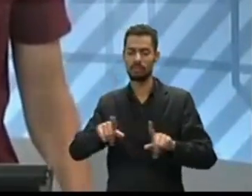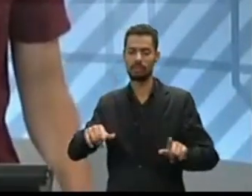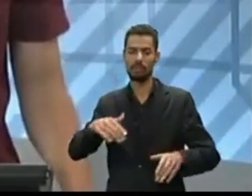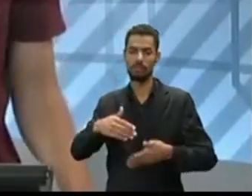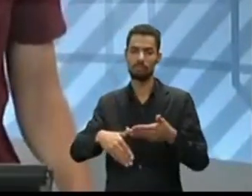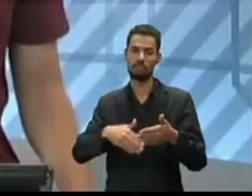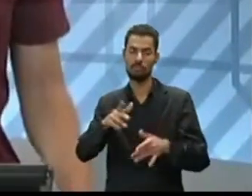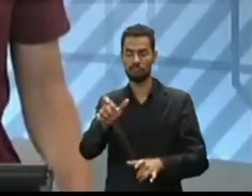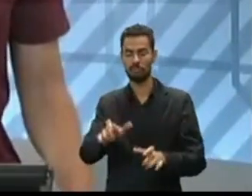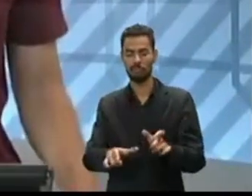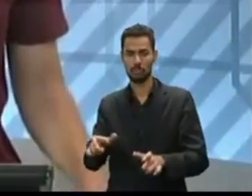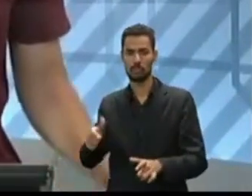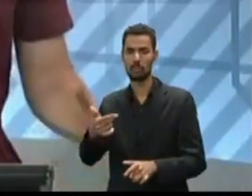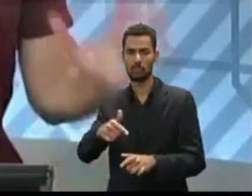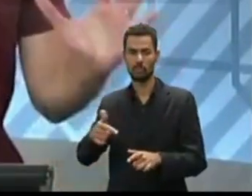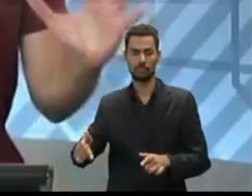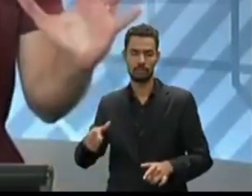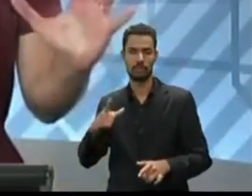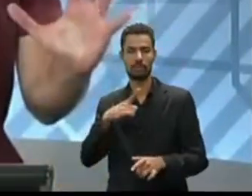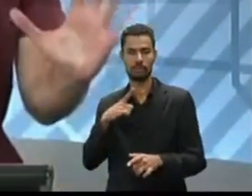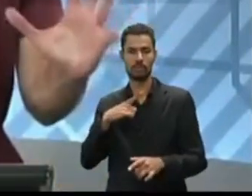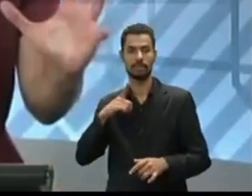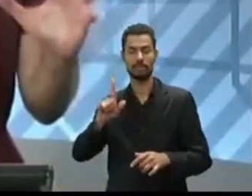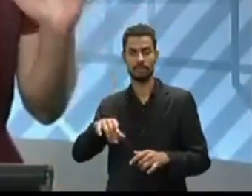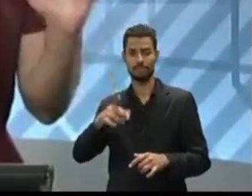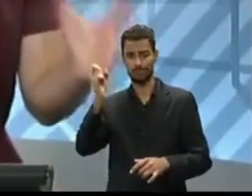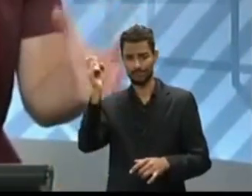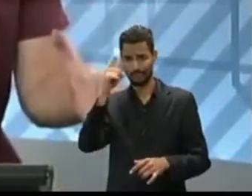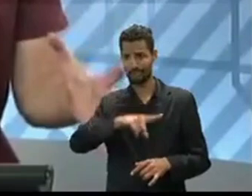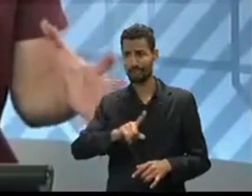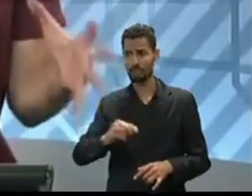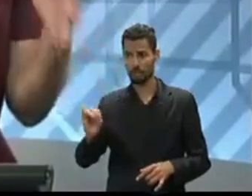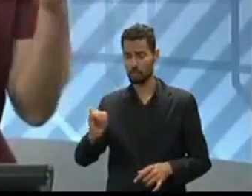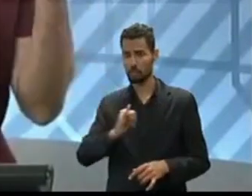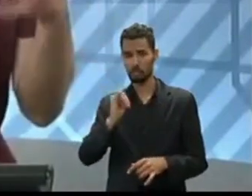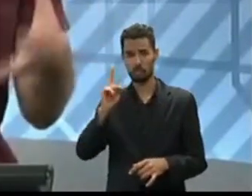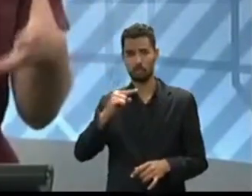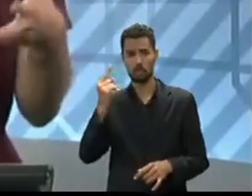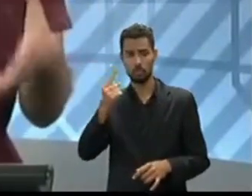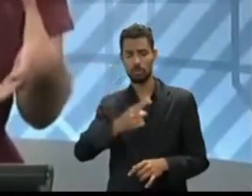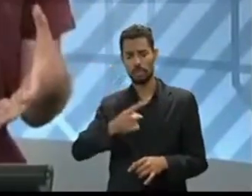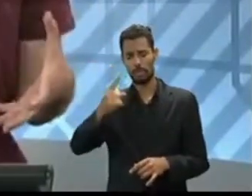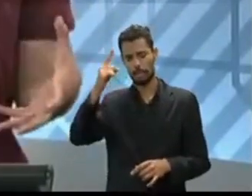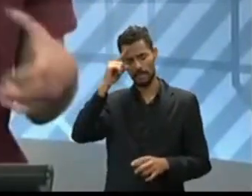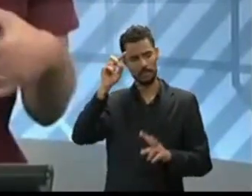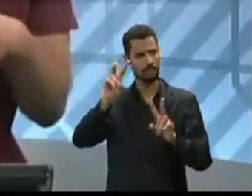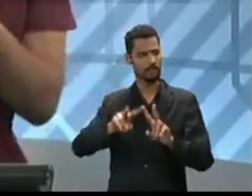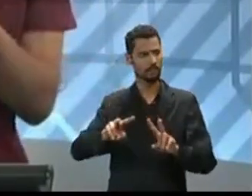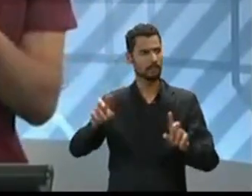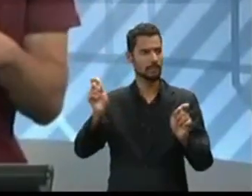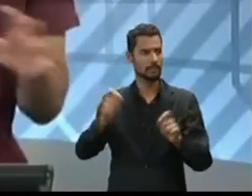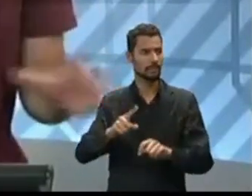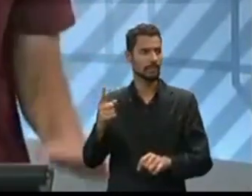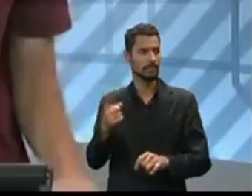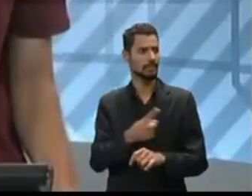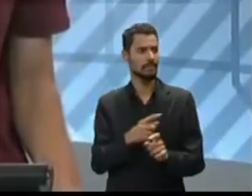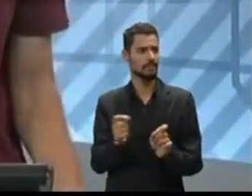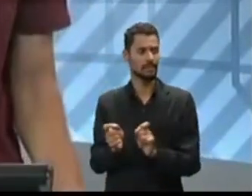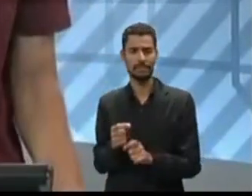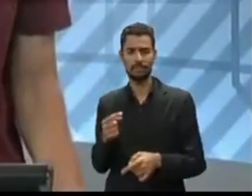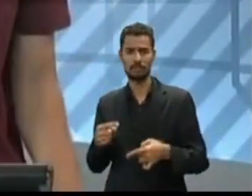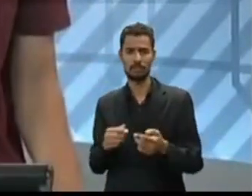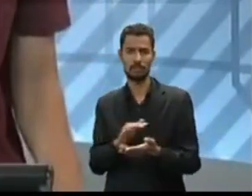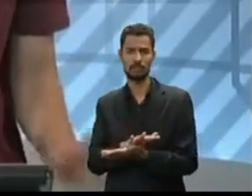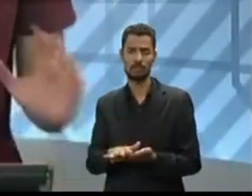evolução humana e de outros animais. Quer dizer, então é uma coisa pesada, importante, a gente tem que pensar sobre isso, a gente não pode fazer sem discutir